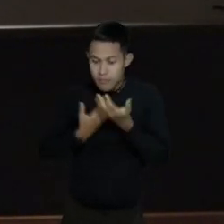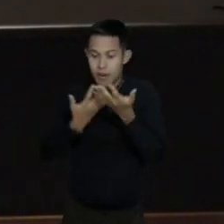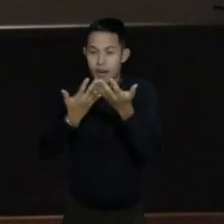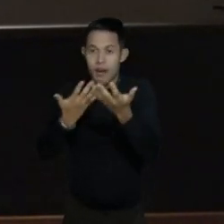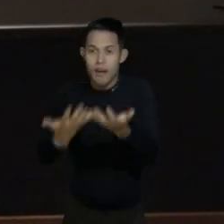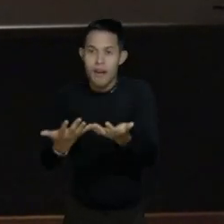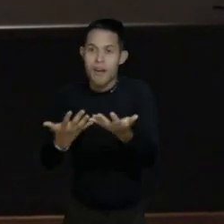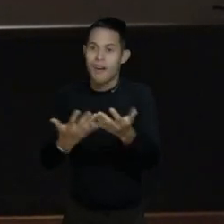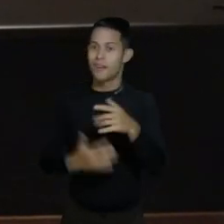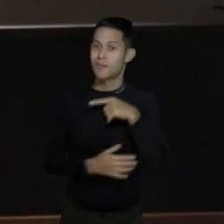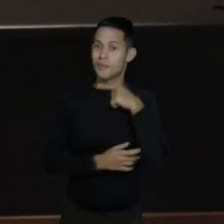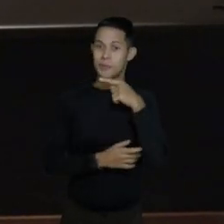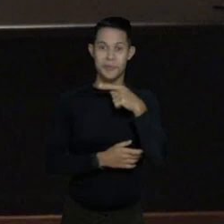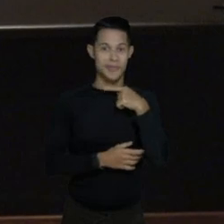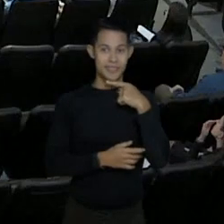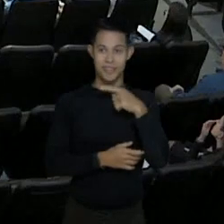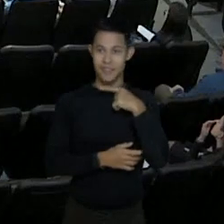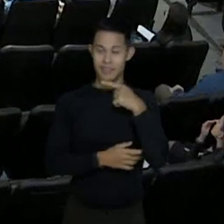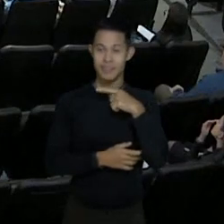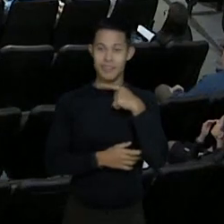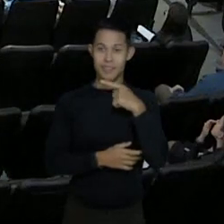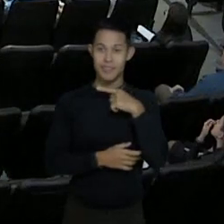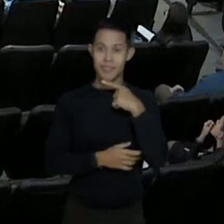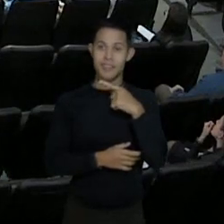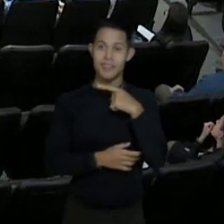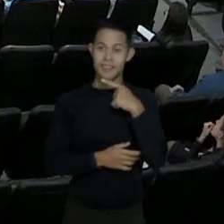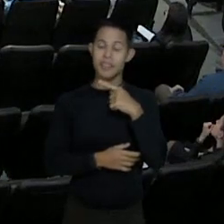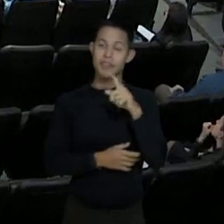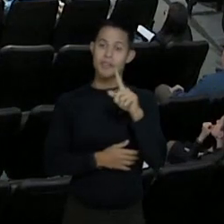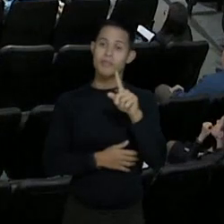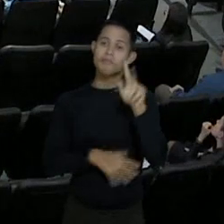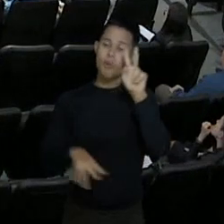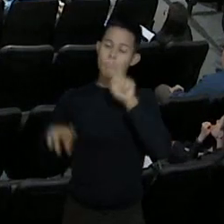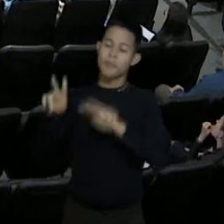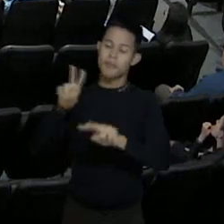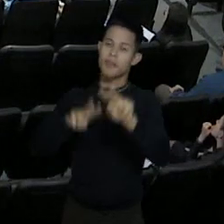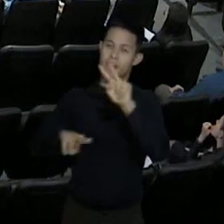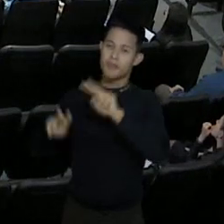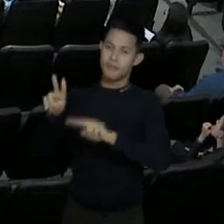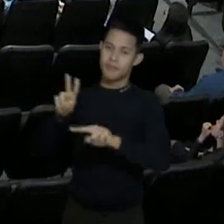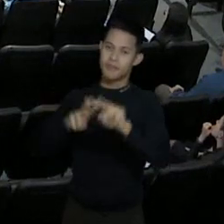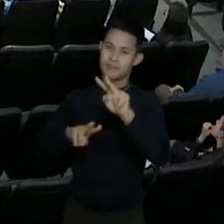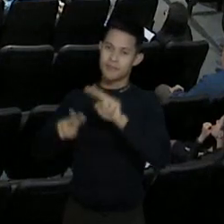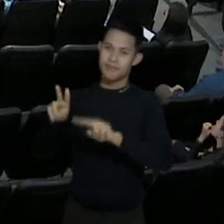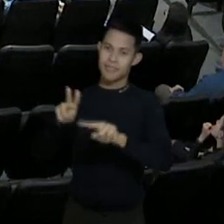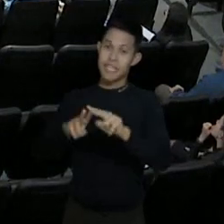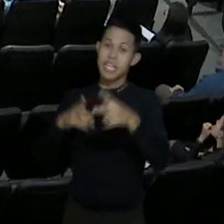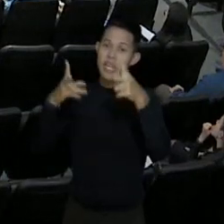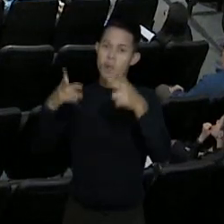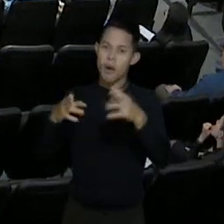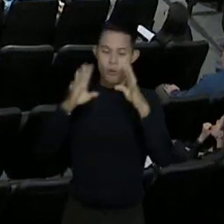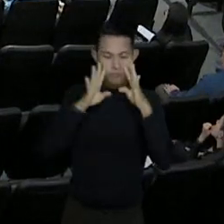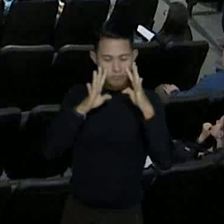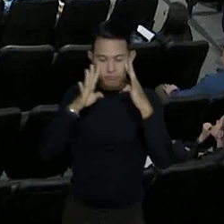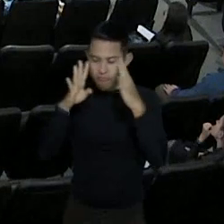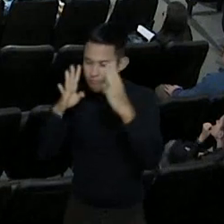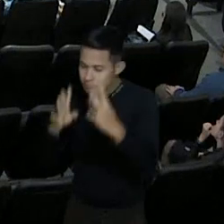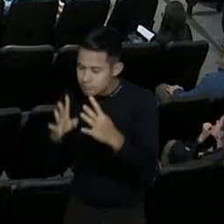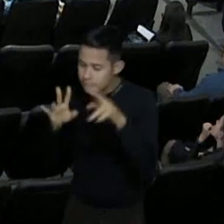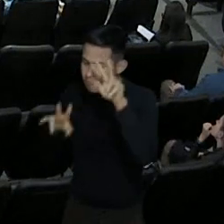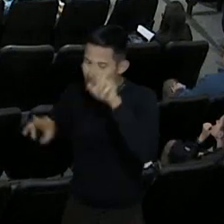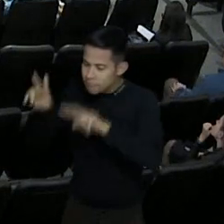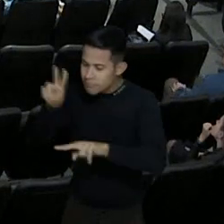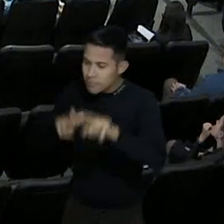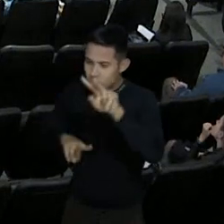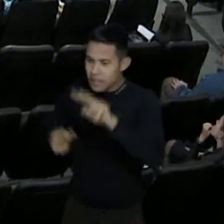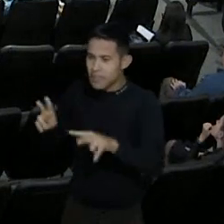expressar de uma forma tão concreta a gente observa né que é a mesma coisa que eu vi observar também é a mes mesma coisa que eu